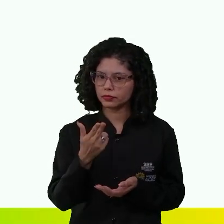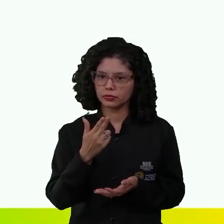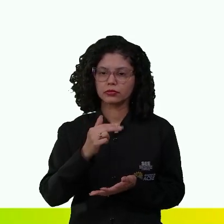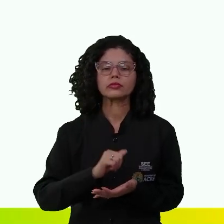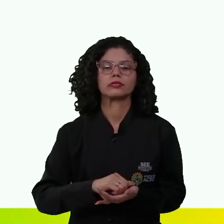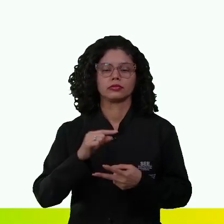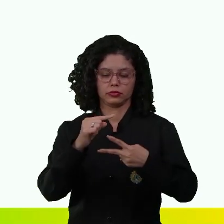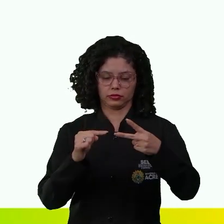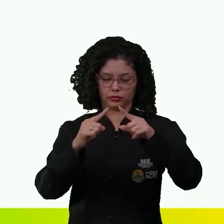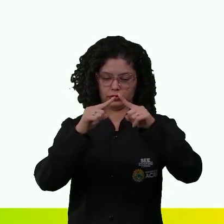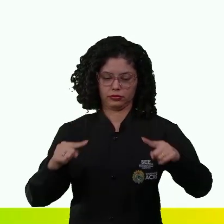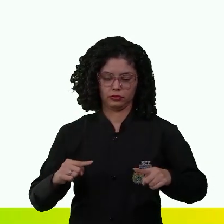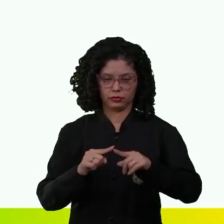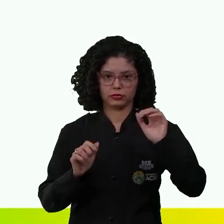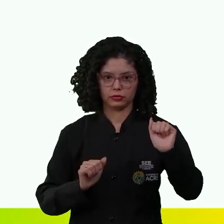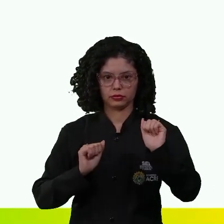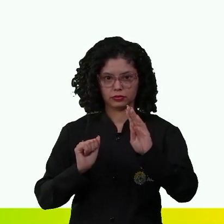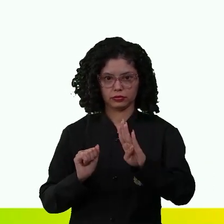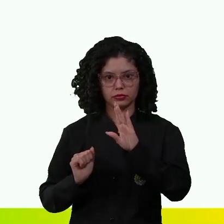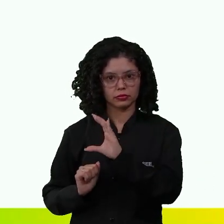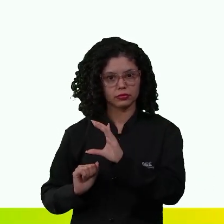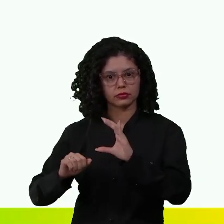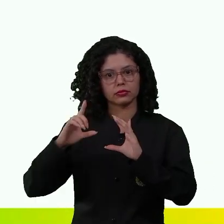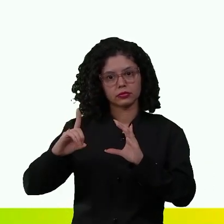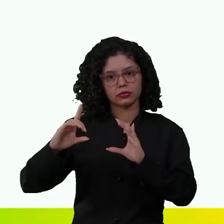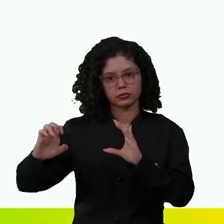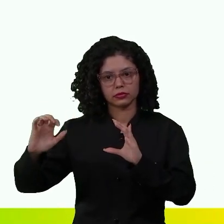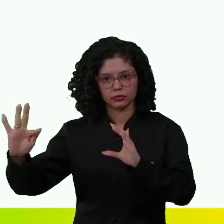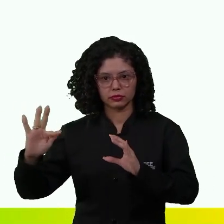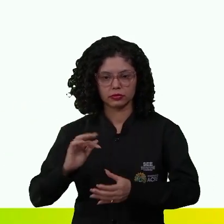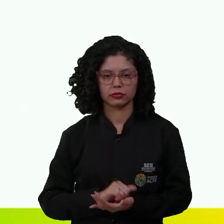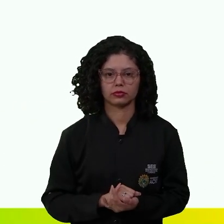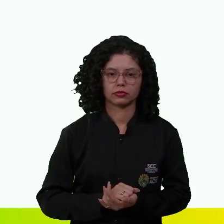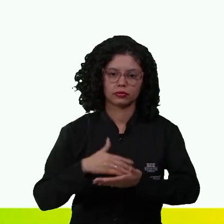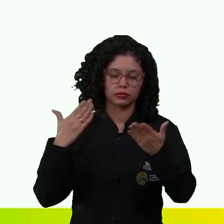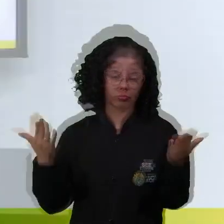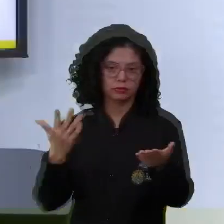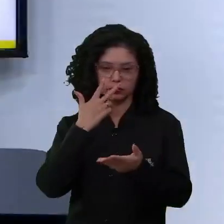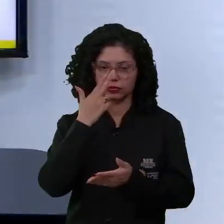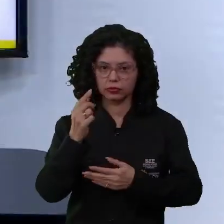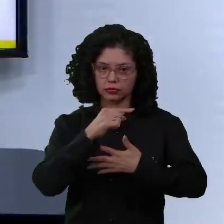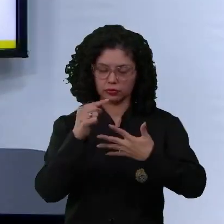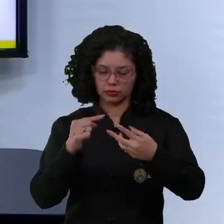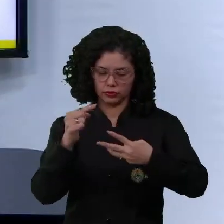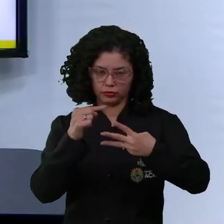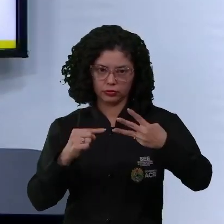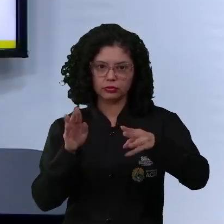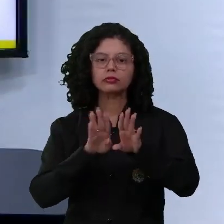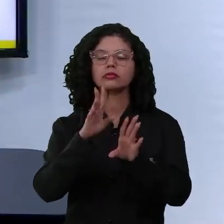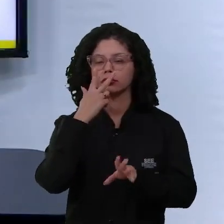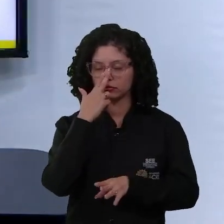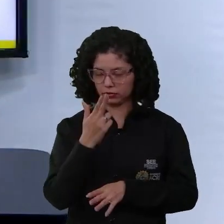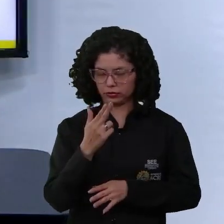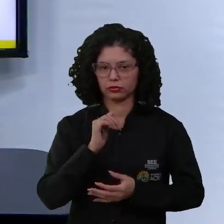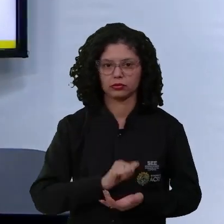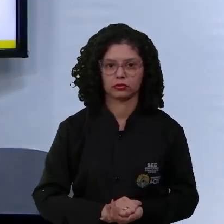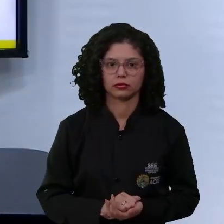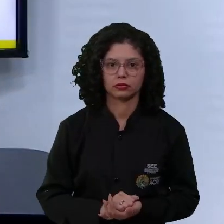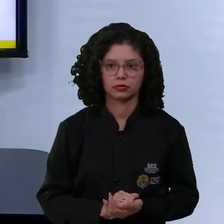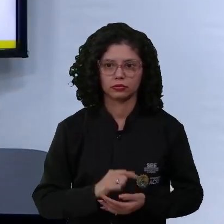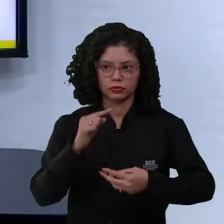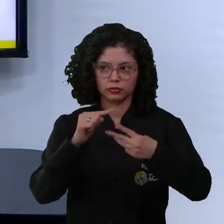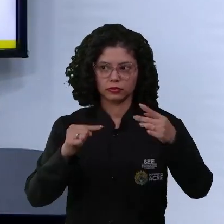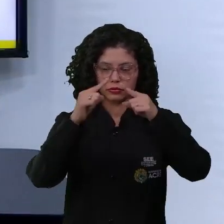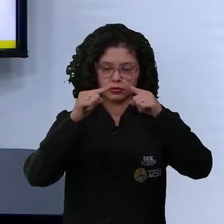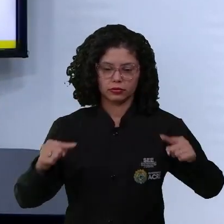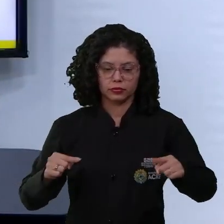semelhantes, o triângulo ABC e o triângulo DEF. Então, são esses os 3 casos de semelhanças de